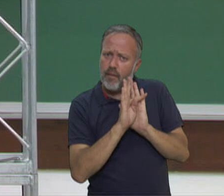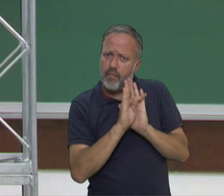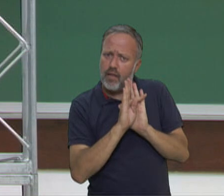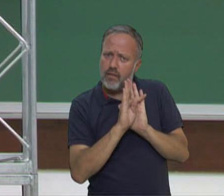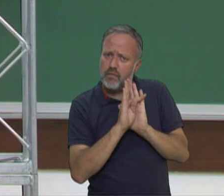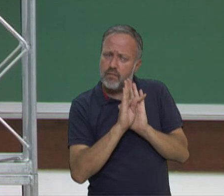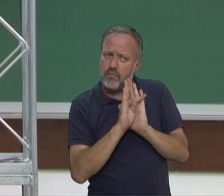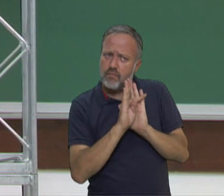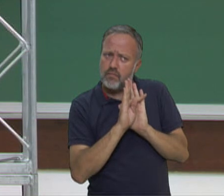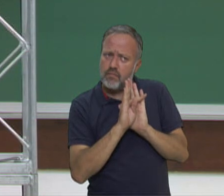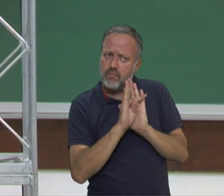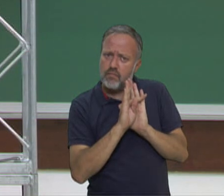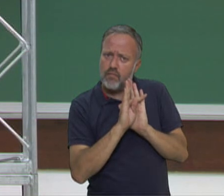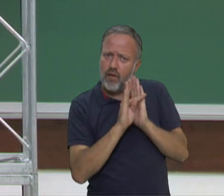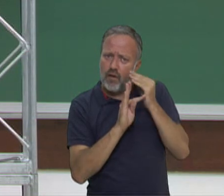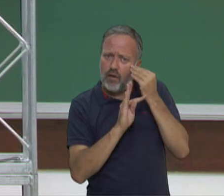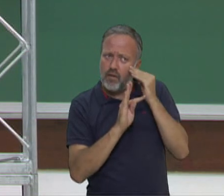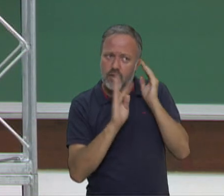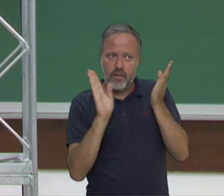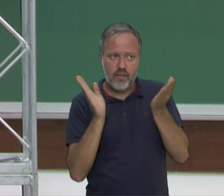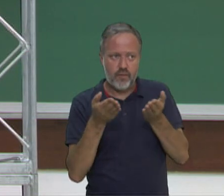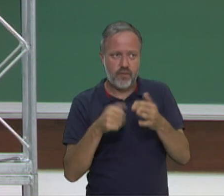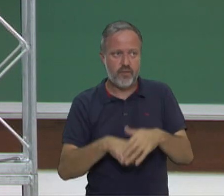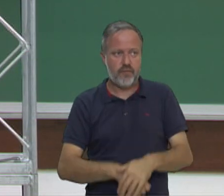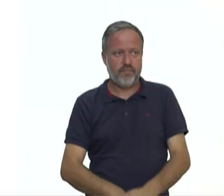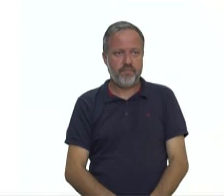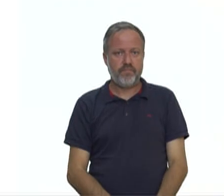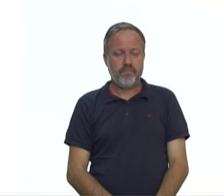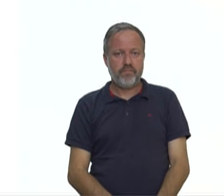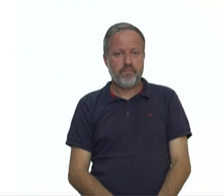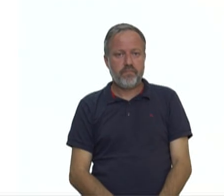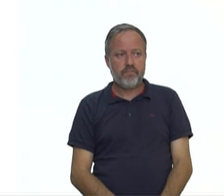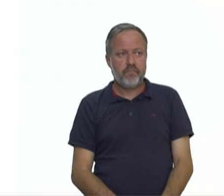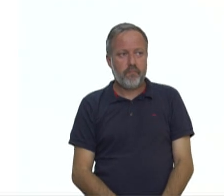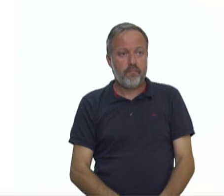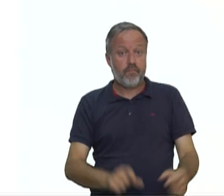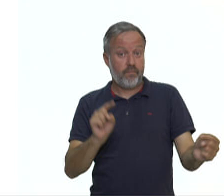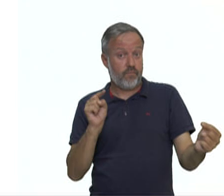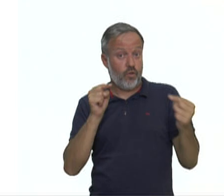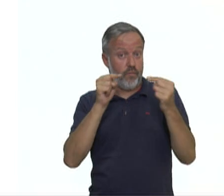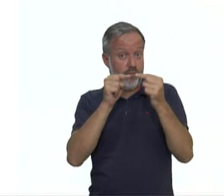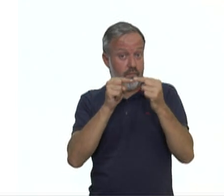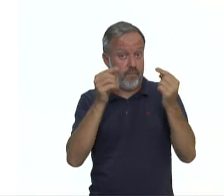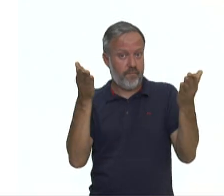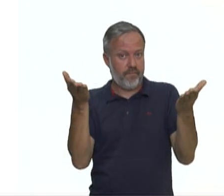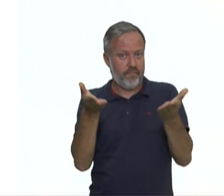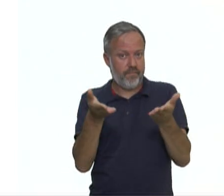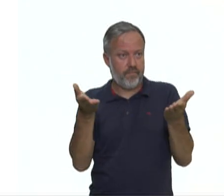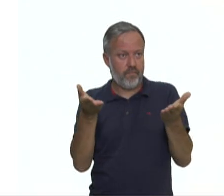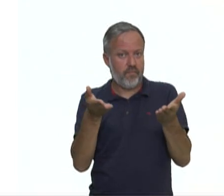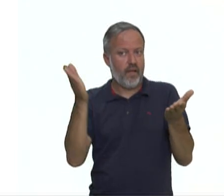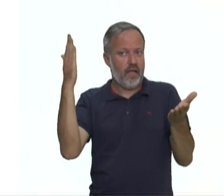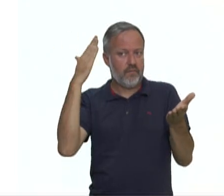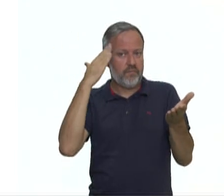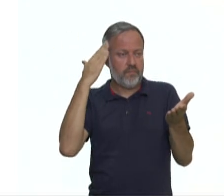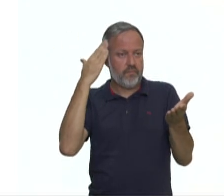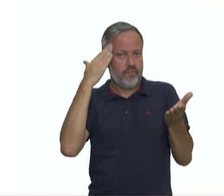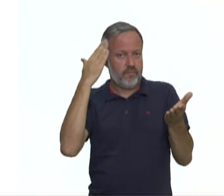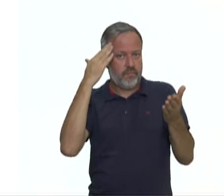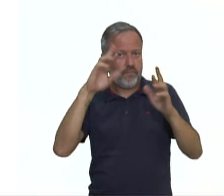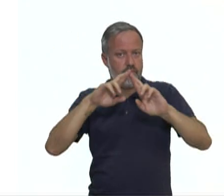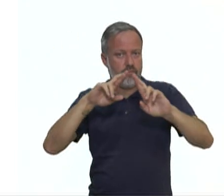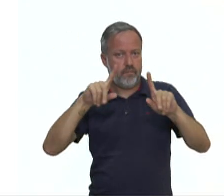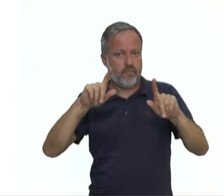São fatores que a gente vai entender na aula de hoje. Então vamos lá. Os objetivos de hoje: saber a diferença entre os tipos de